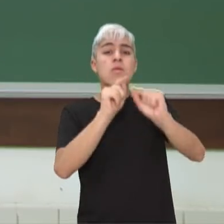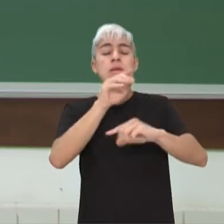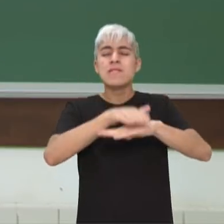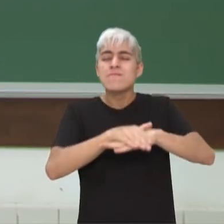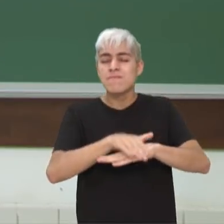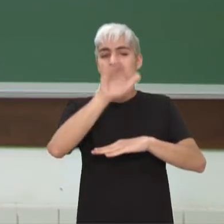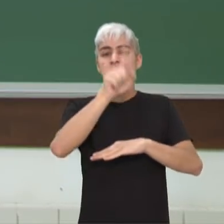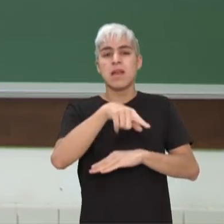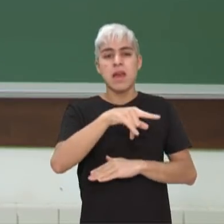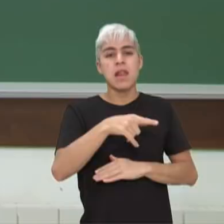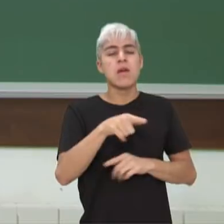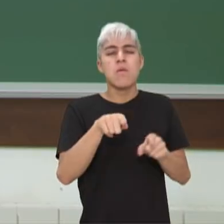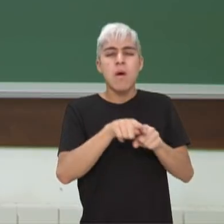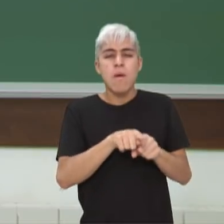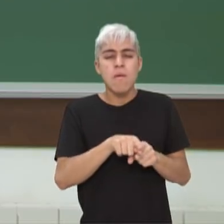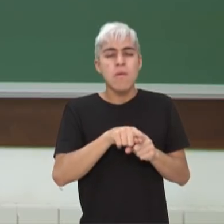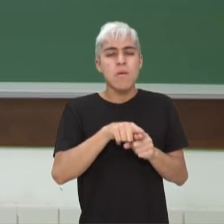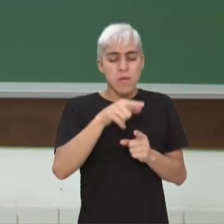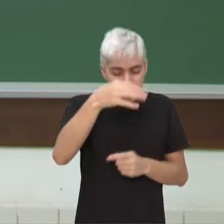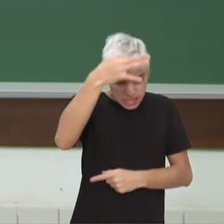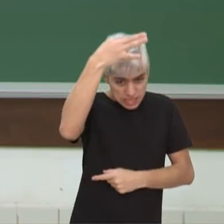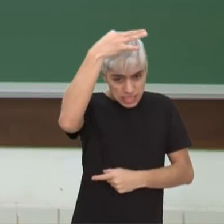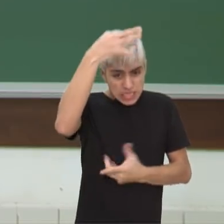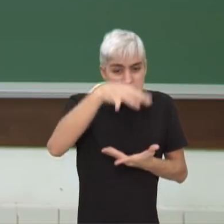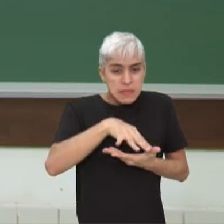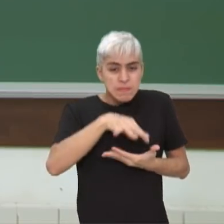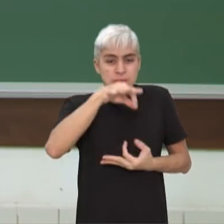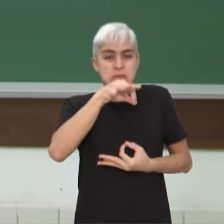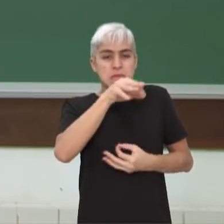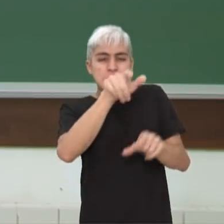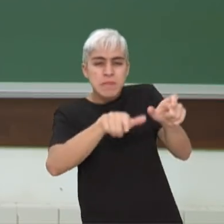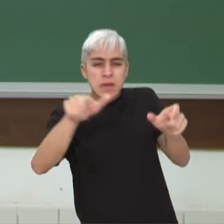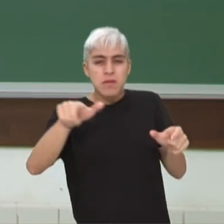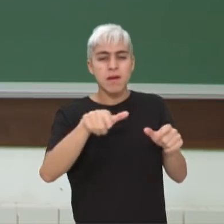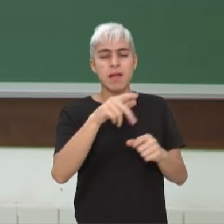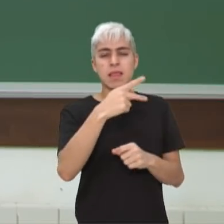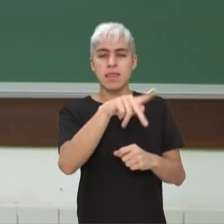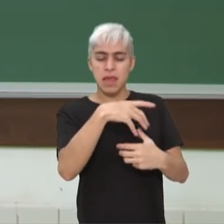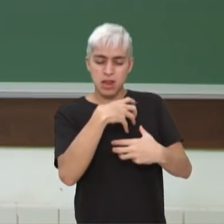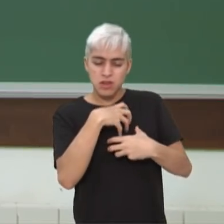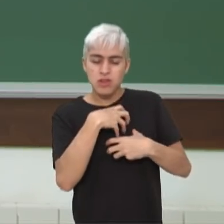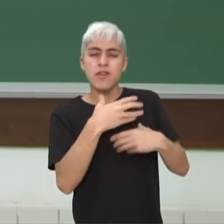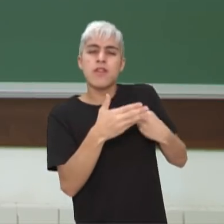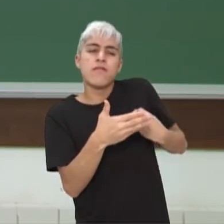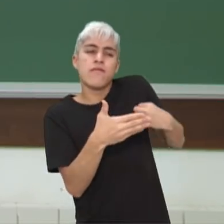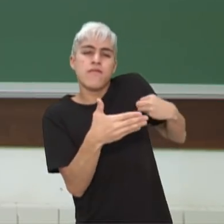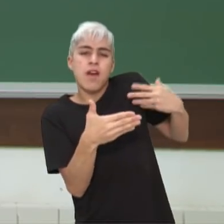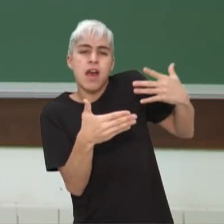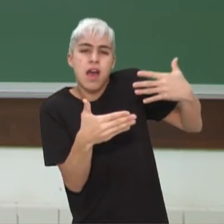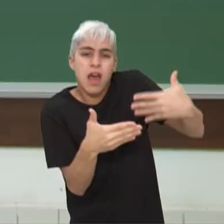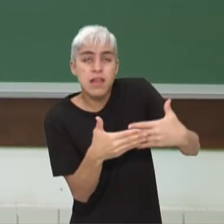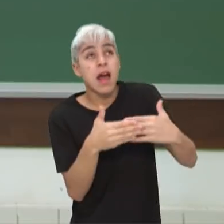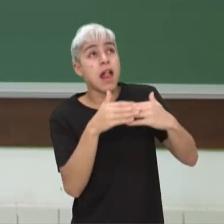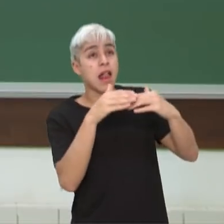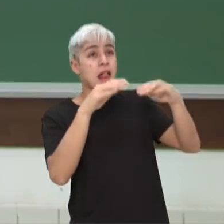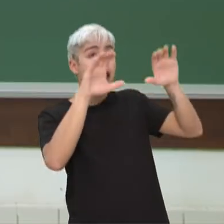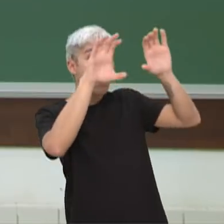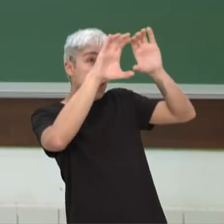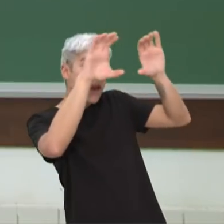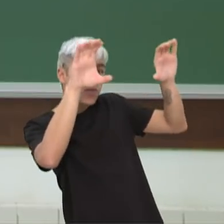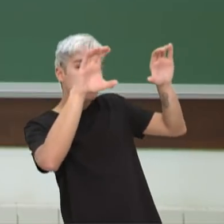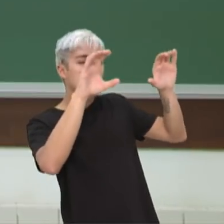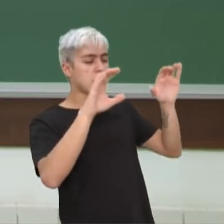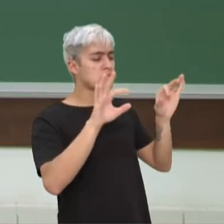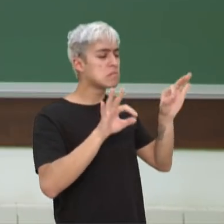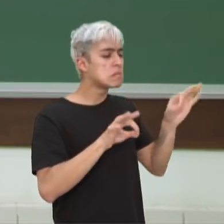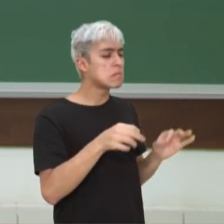era o espírito do sujeito, o espírito do indivíduo. Então, conforme nas suas ações durante a sua vida, lá em cima teria um tipo de purgatório